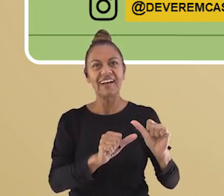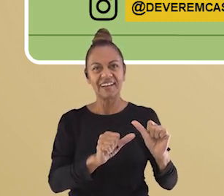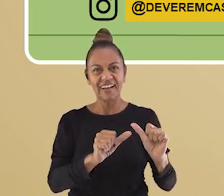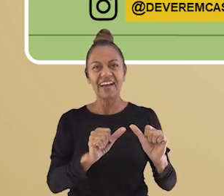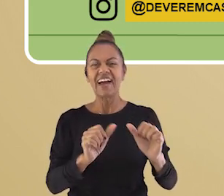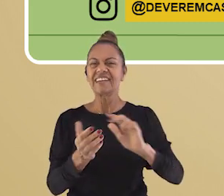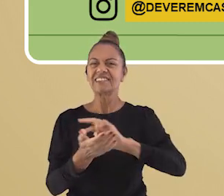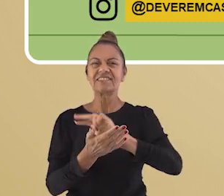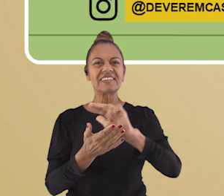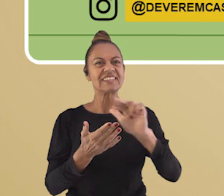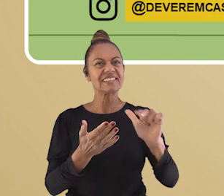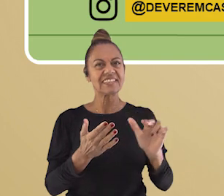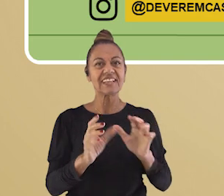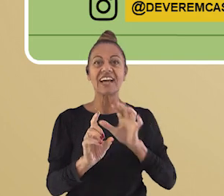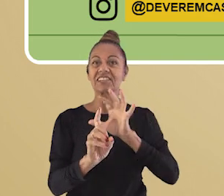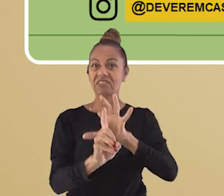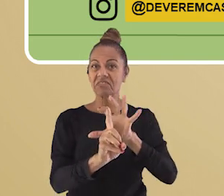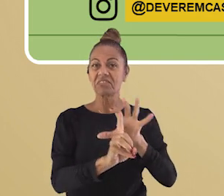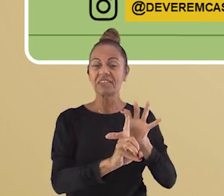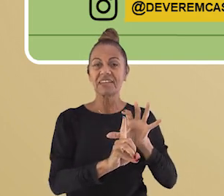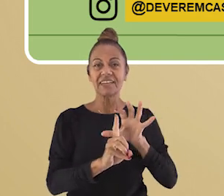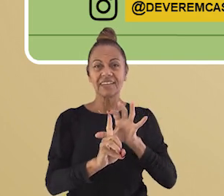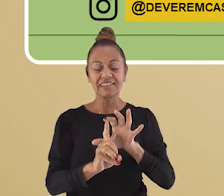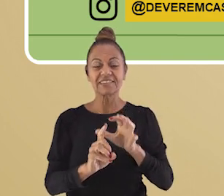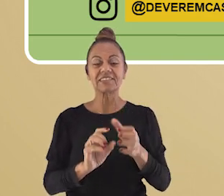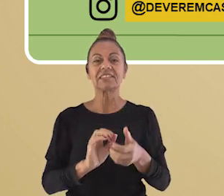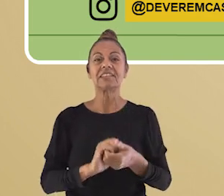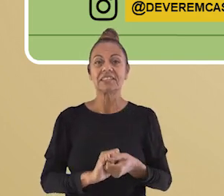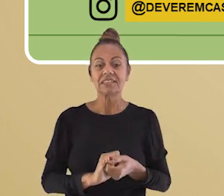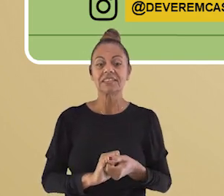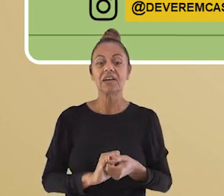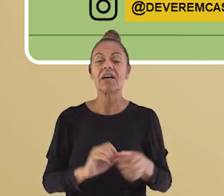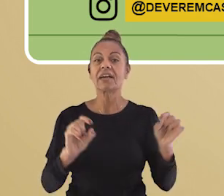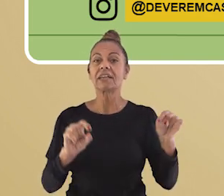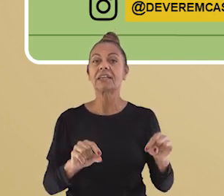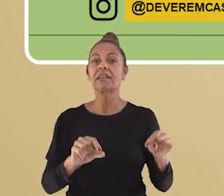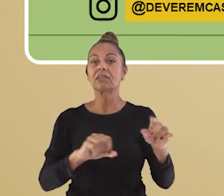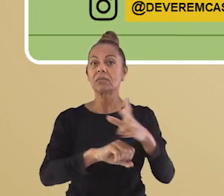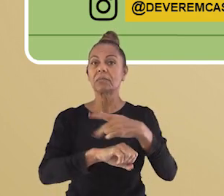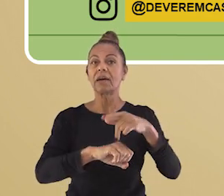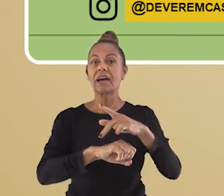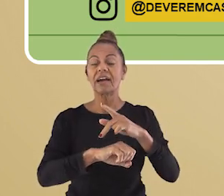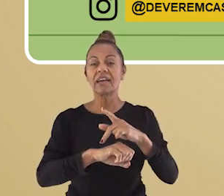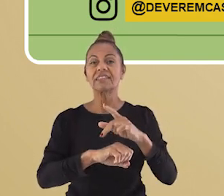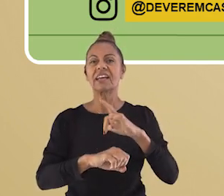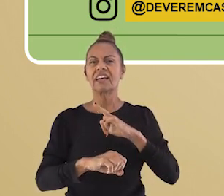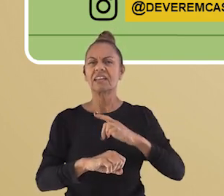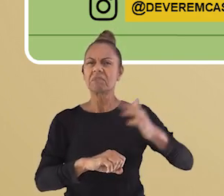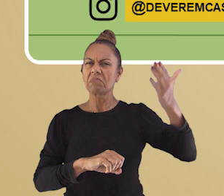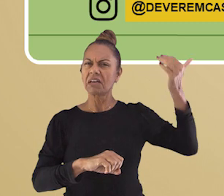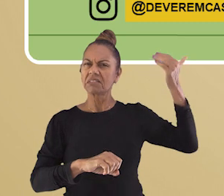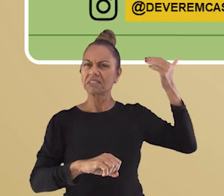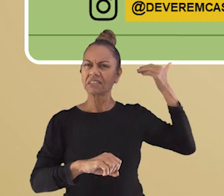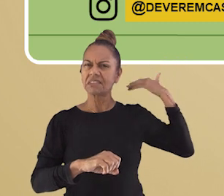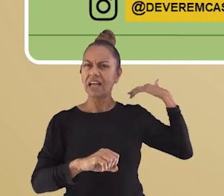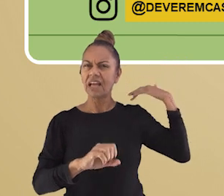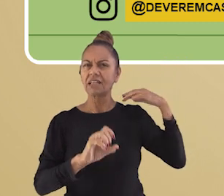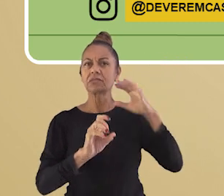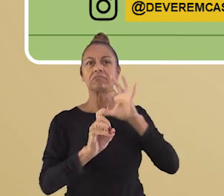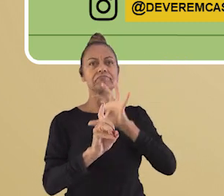povo brasileiro, e como as culturas presentes no país possuem reflexos dos